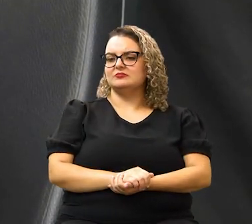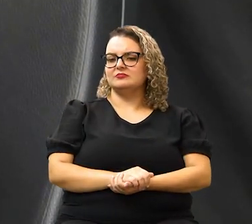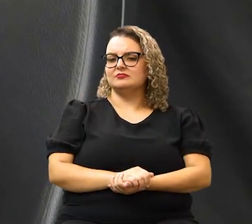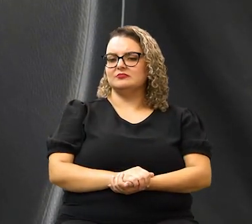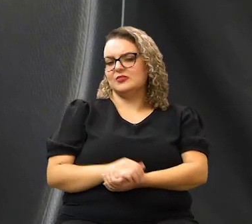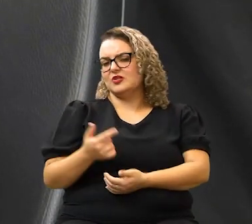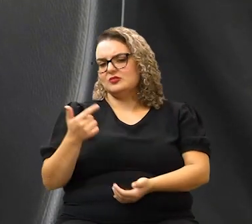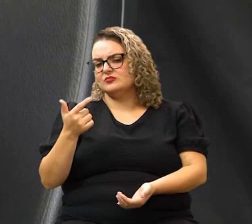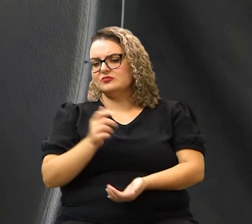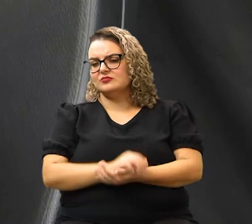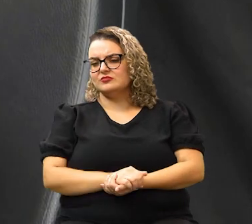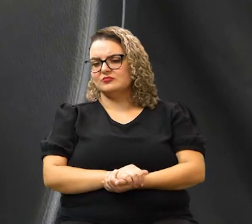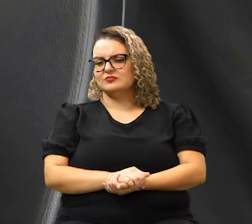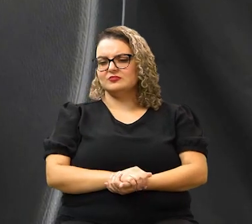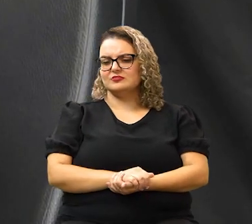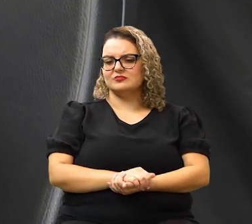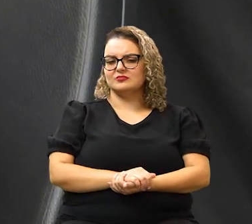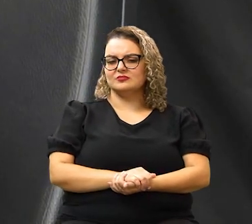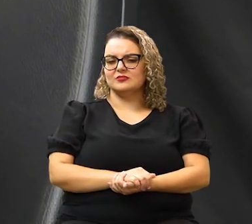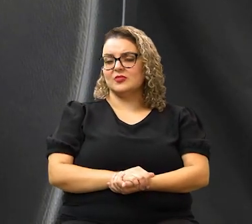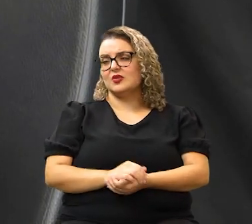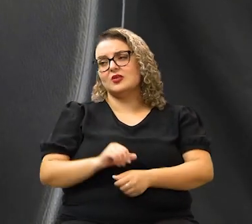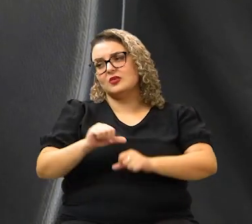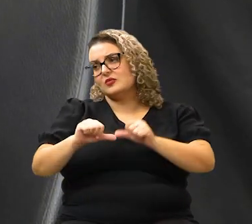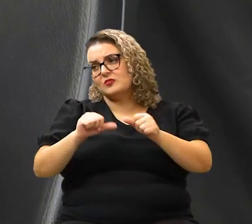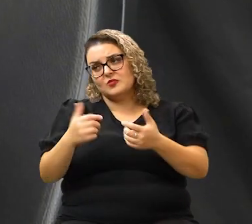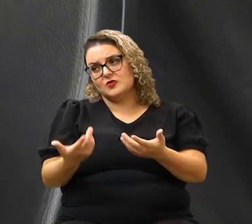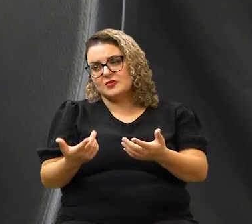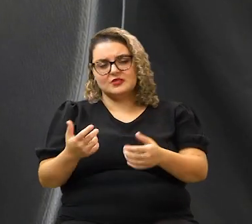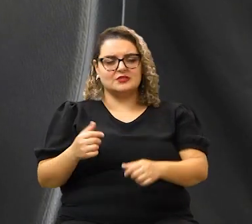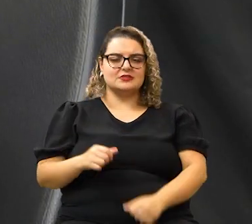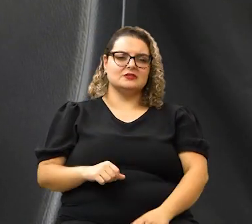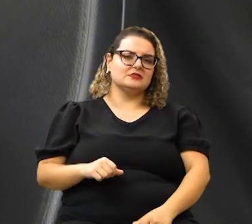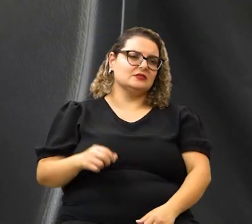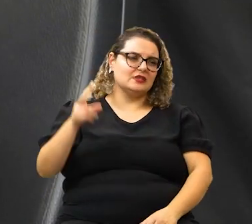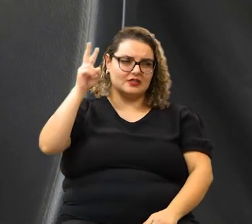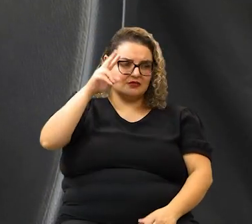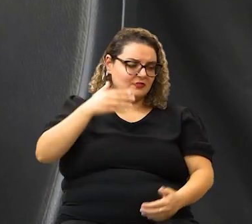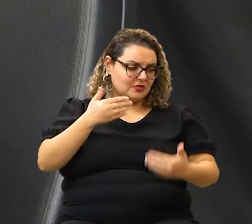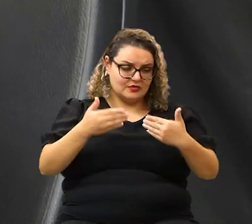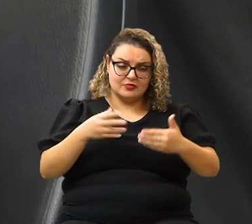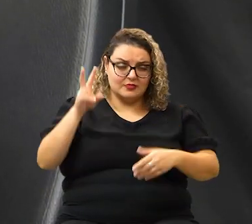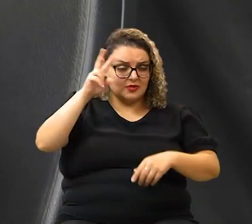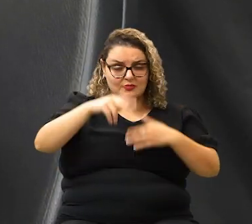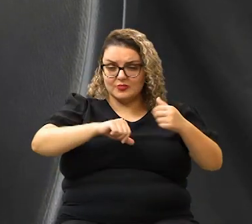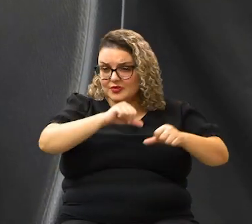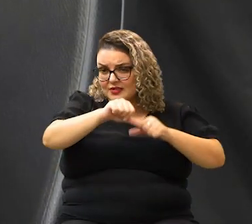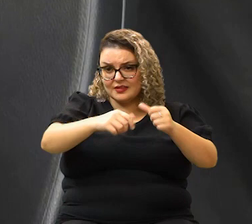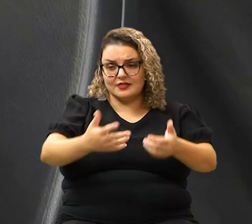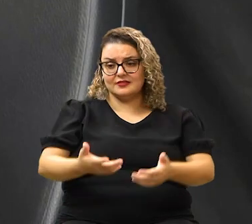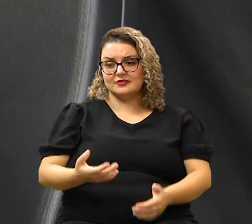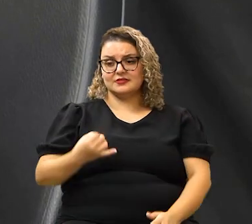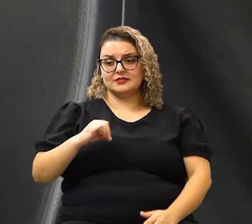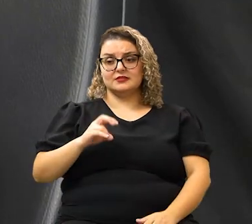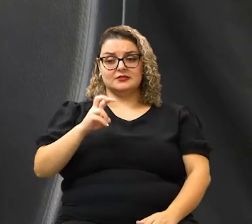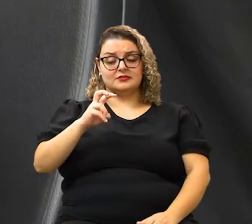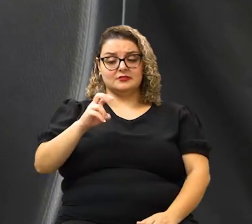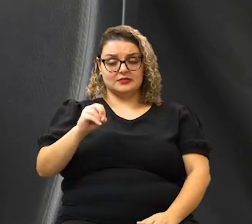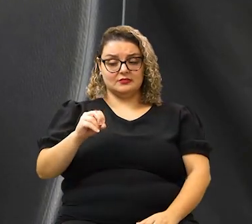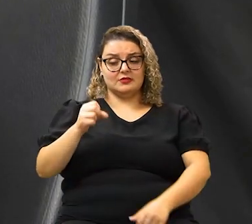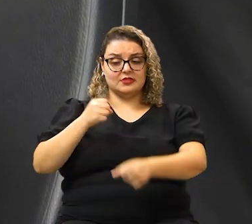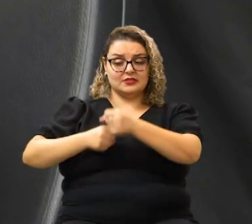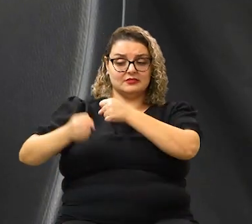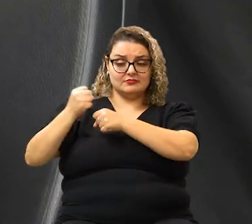mudar, né? Que se a gente olhar 50 anos atrás, as nossas mães, a vida das nossas mães é completamente diferente das